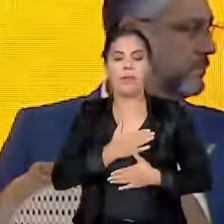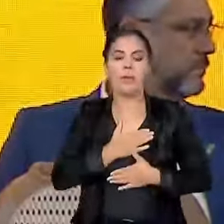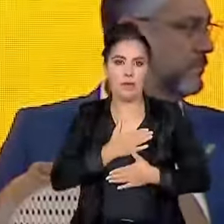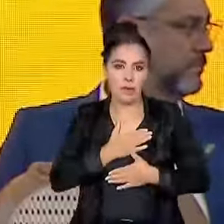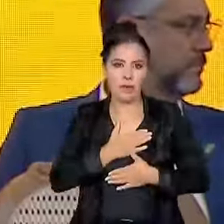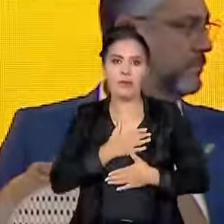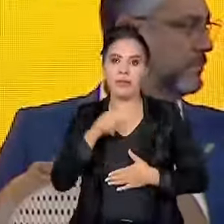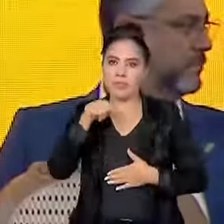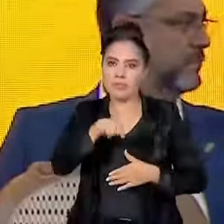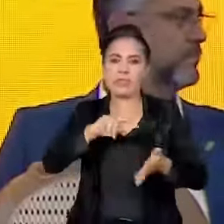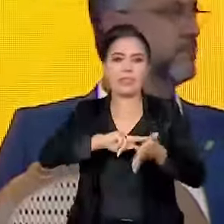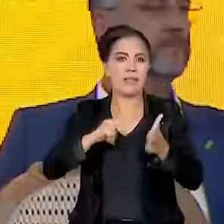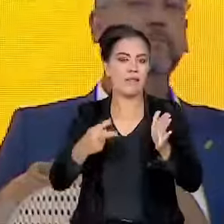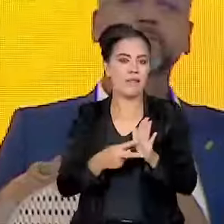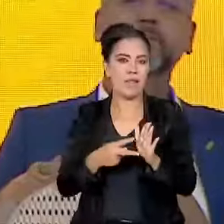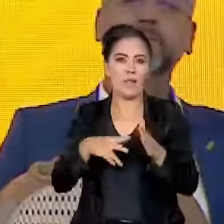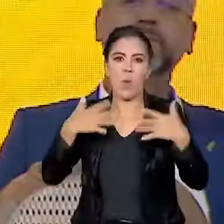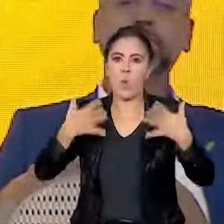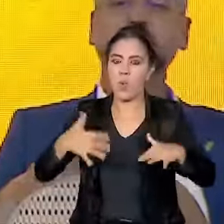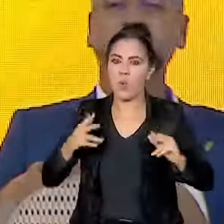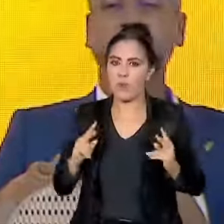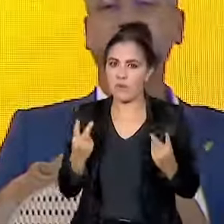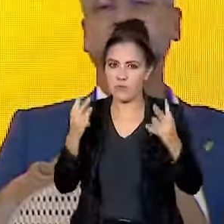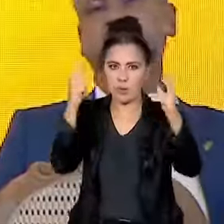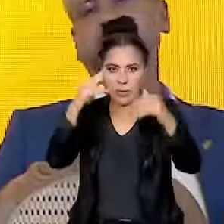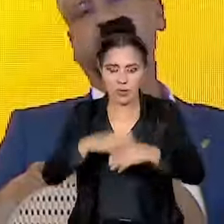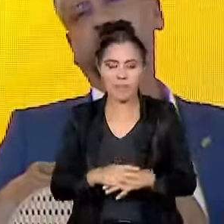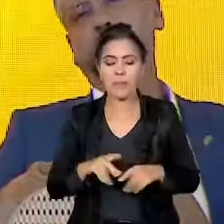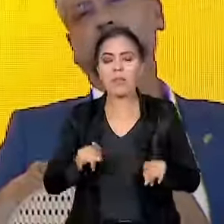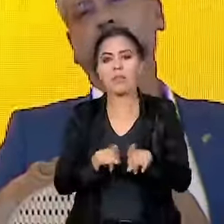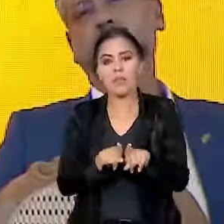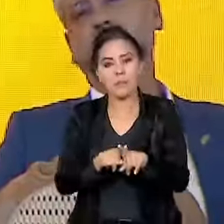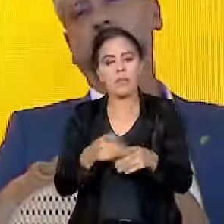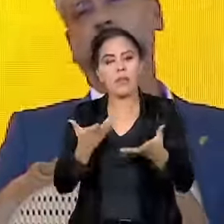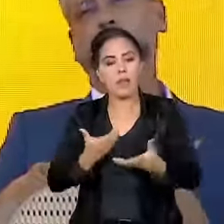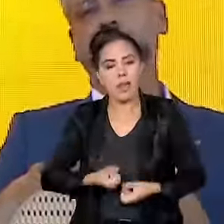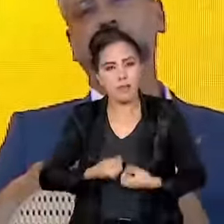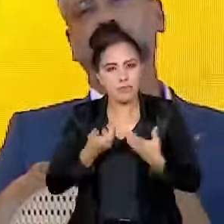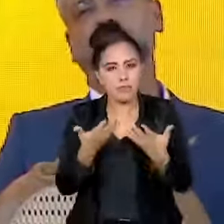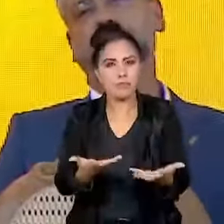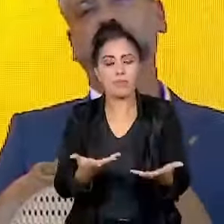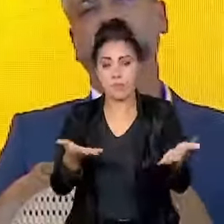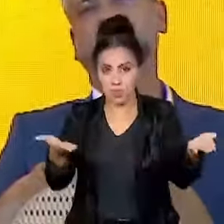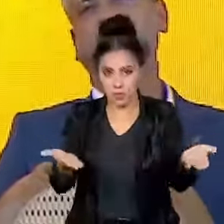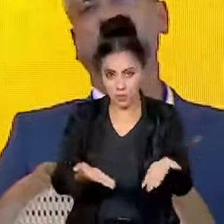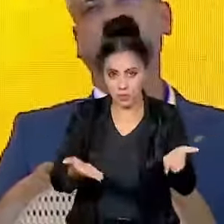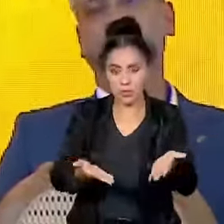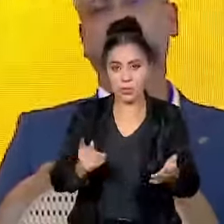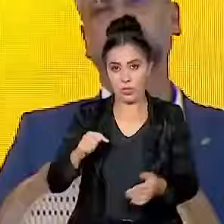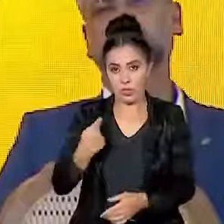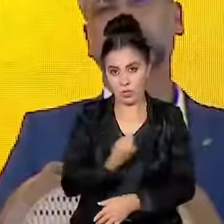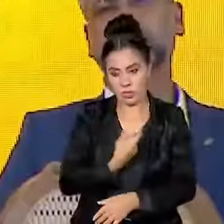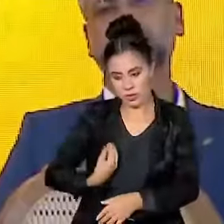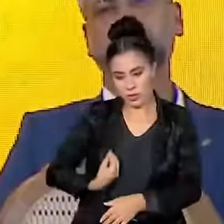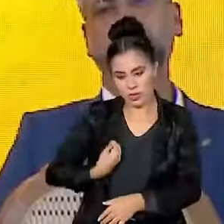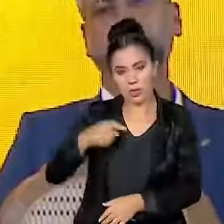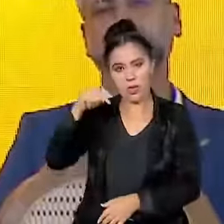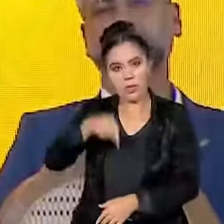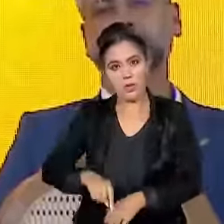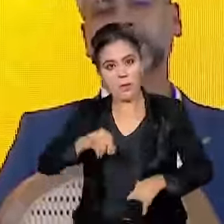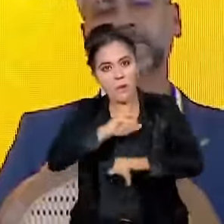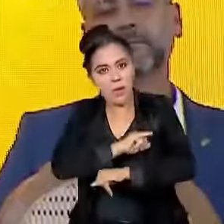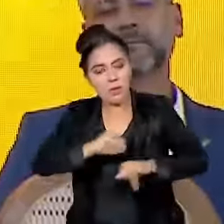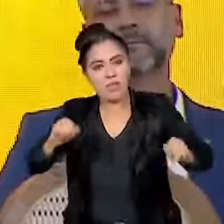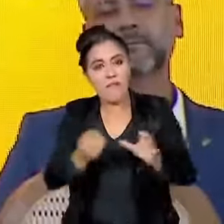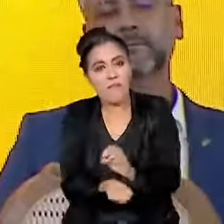essa foi uma das maiores vitórias. Eu quero dizer também que hoje a gente está aqui anunciando um pacote